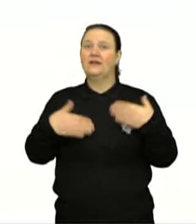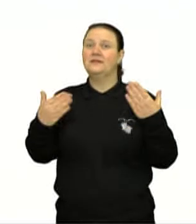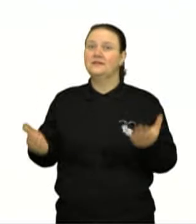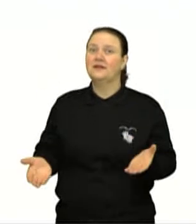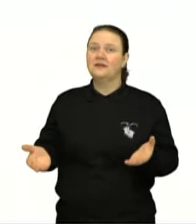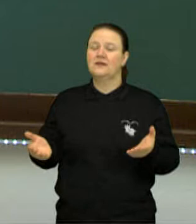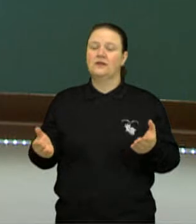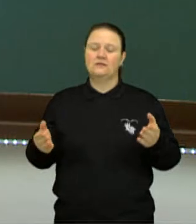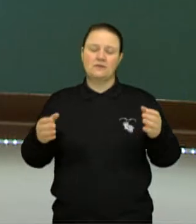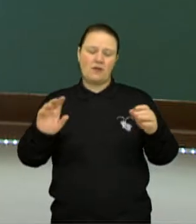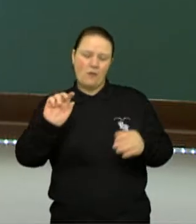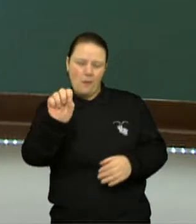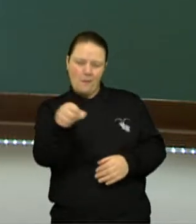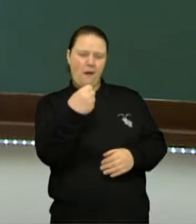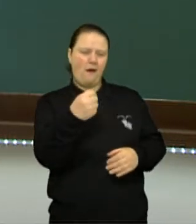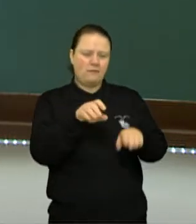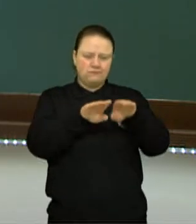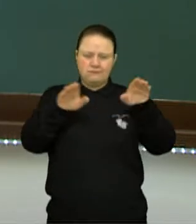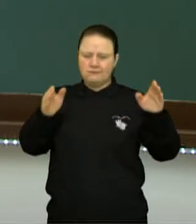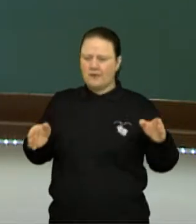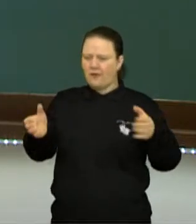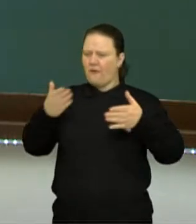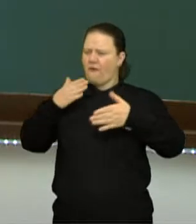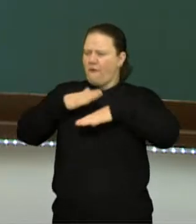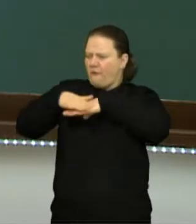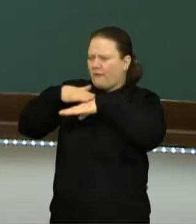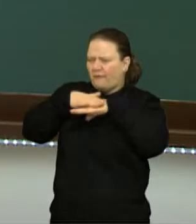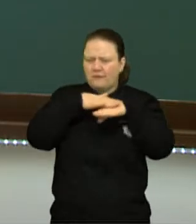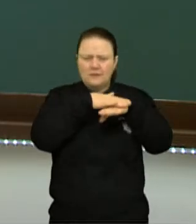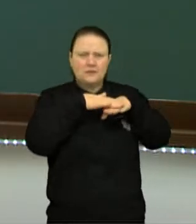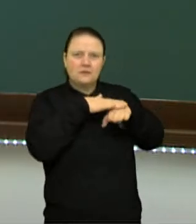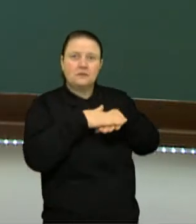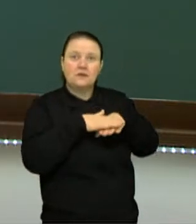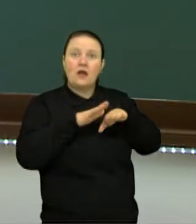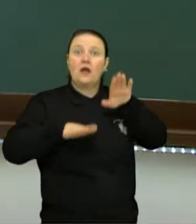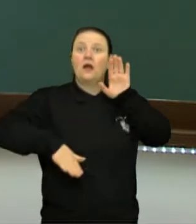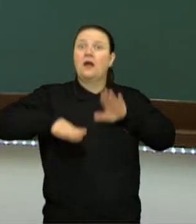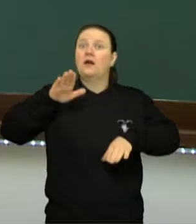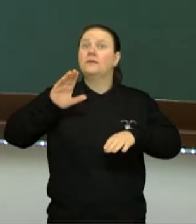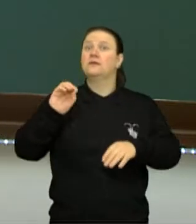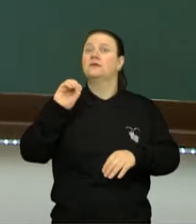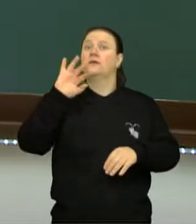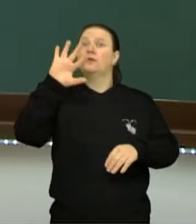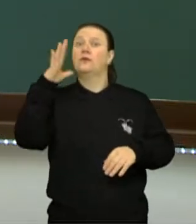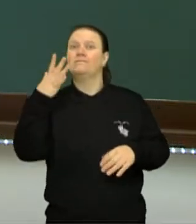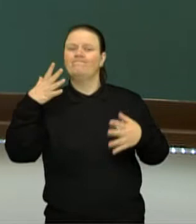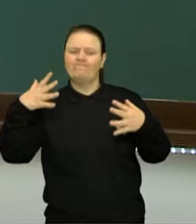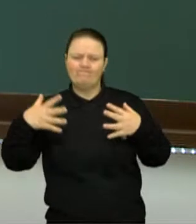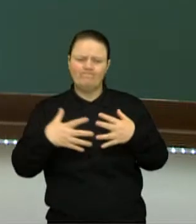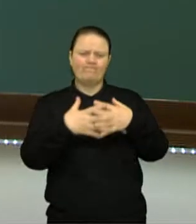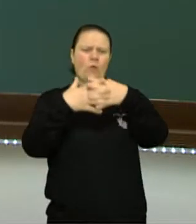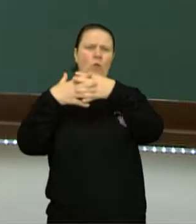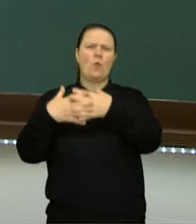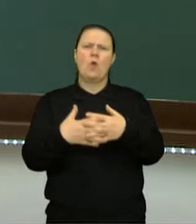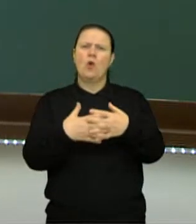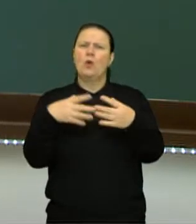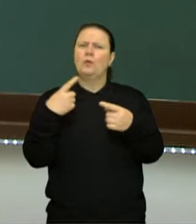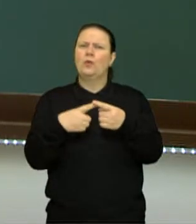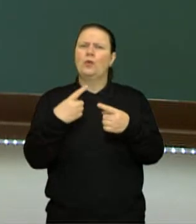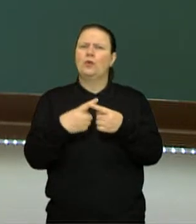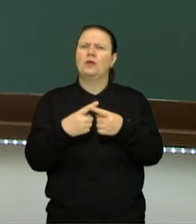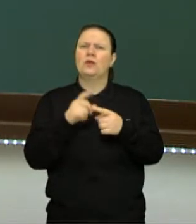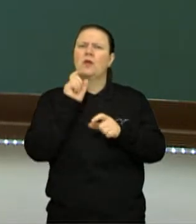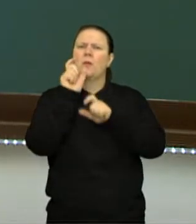lá no bar conversando e às vezes acontecem algumas confusões por expressões.